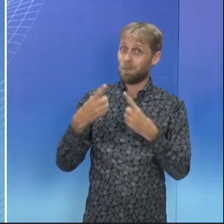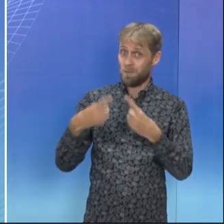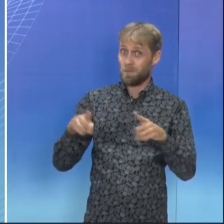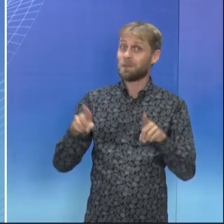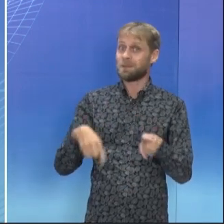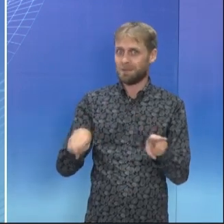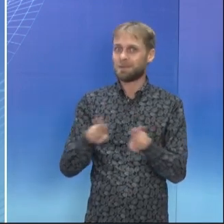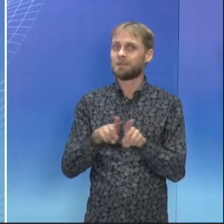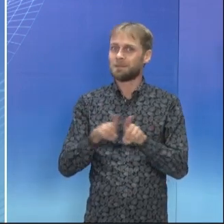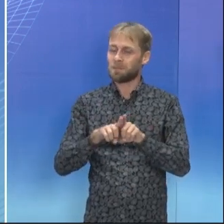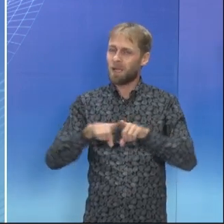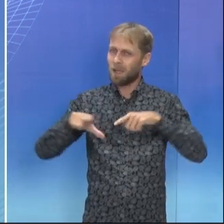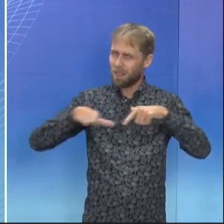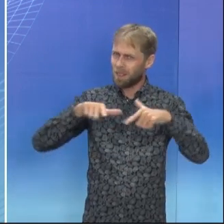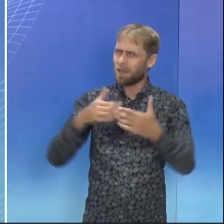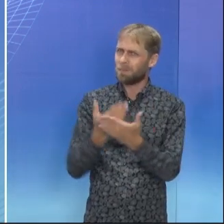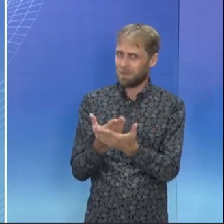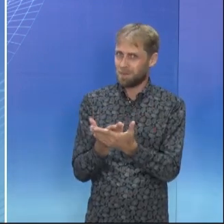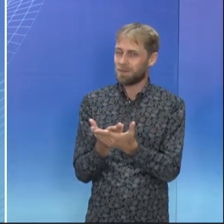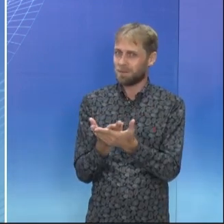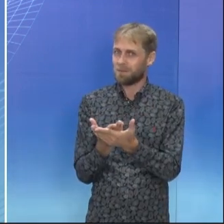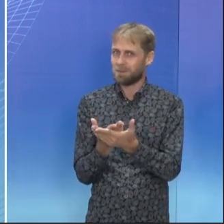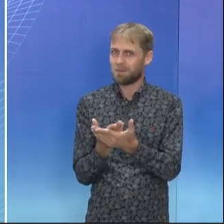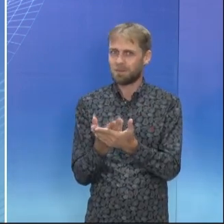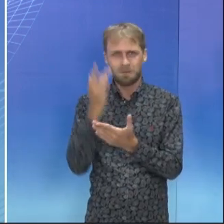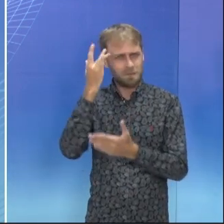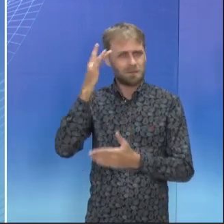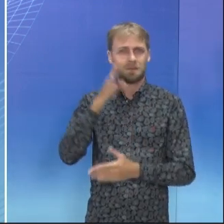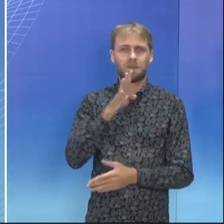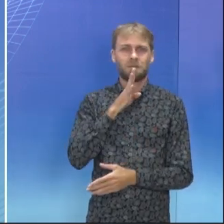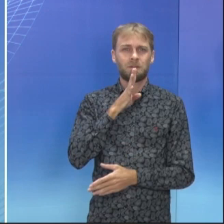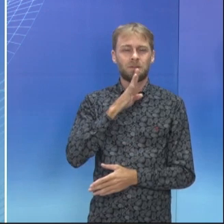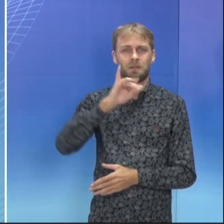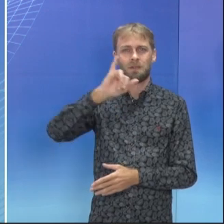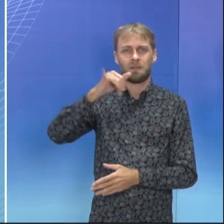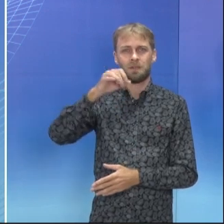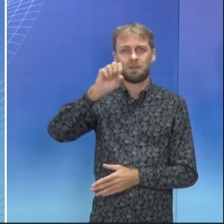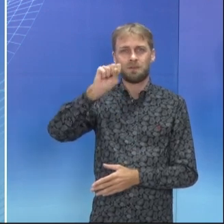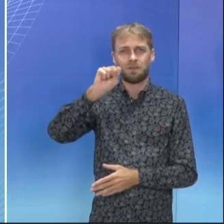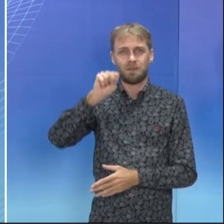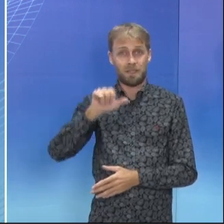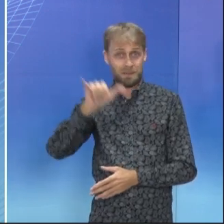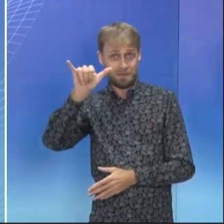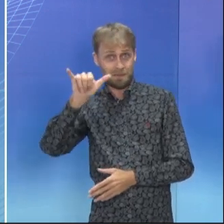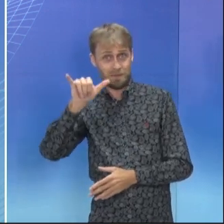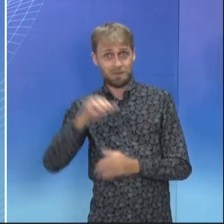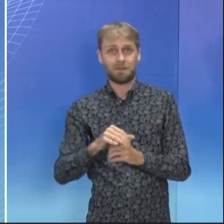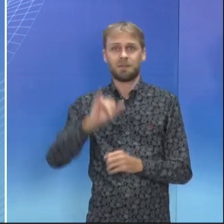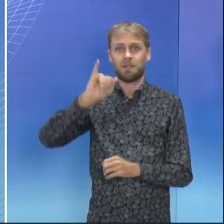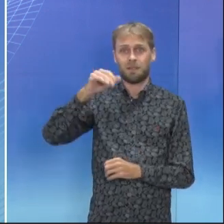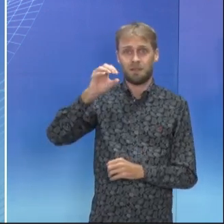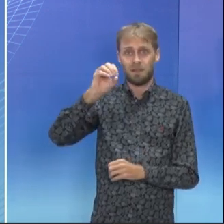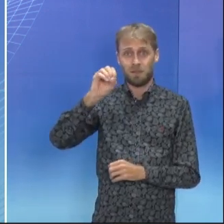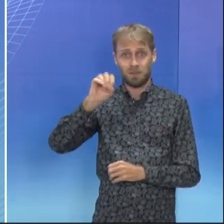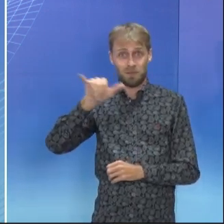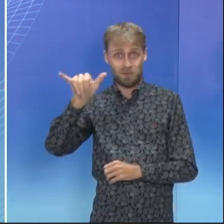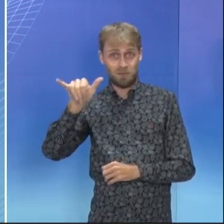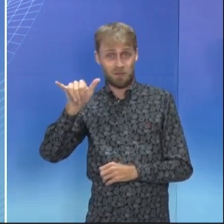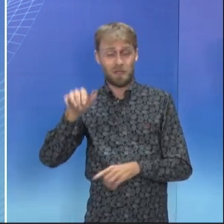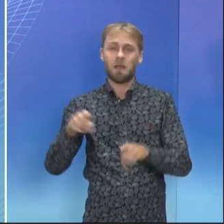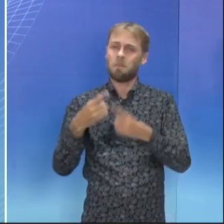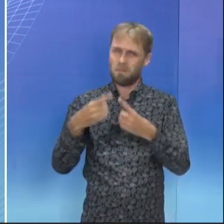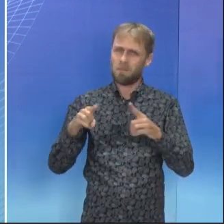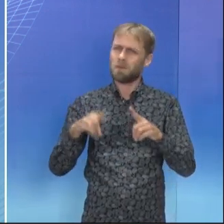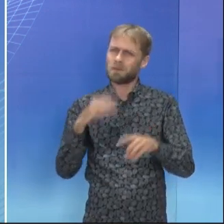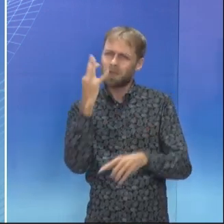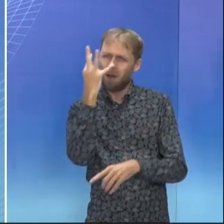gente costuma trabalhar nas aulas, não sei se vocês conhecem, a dupla Jessie e Joy, Tem uma letra, uma